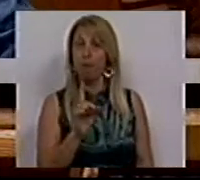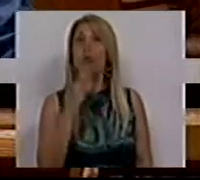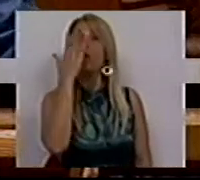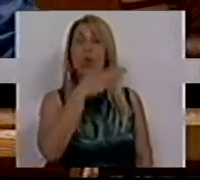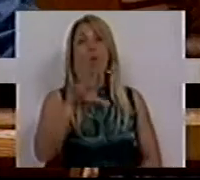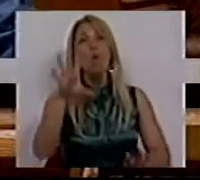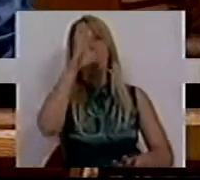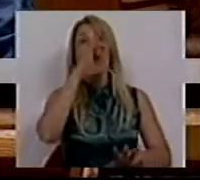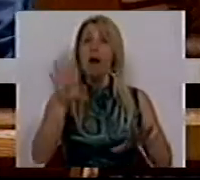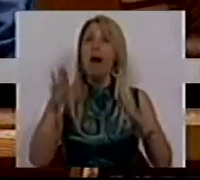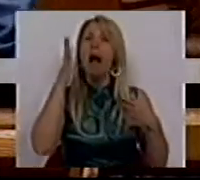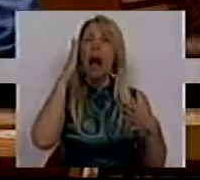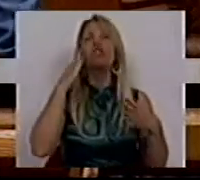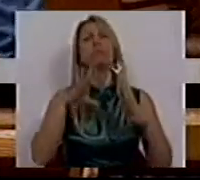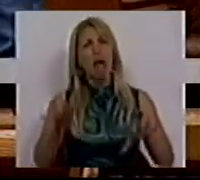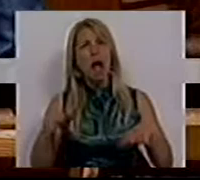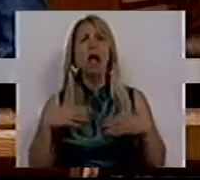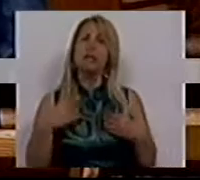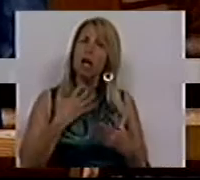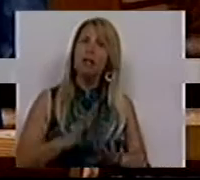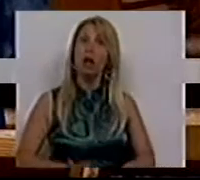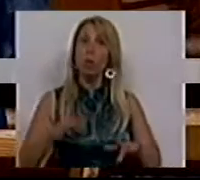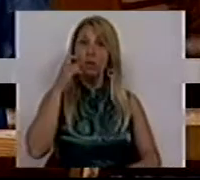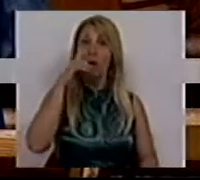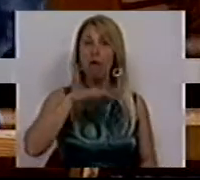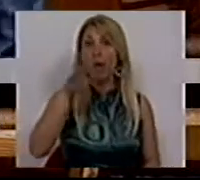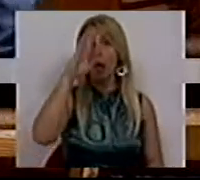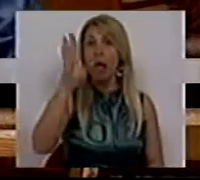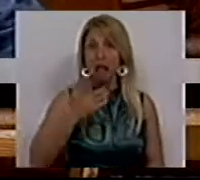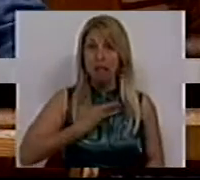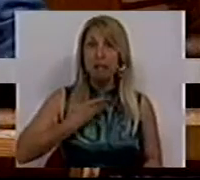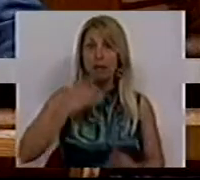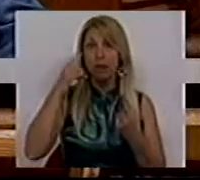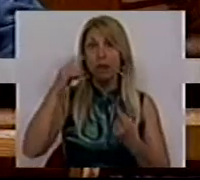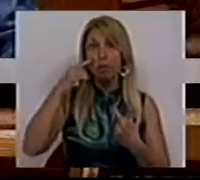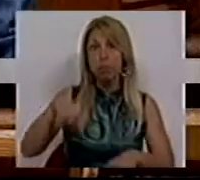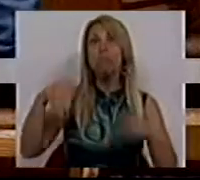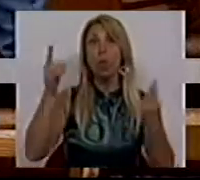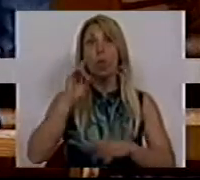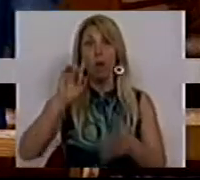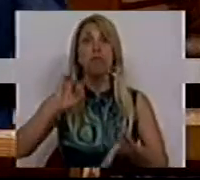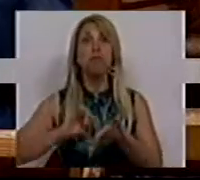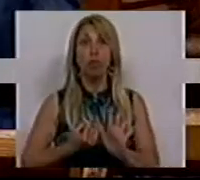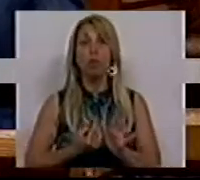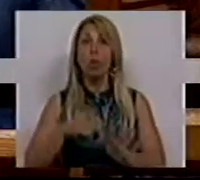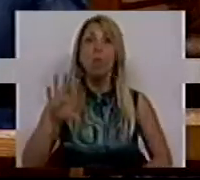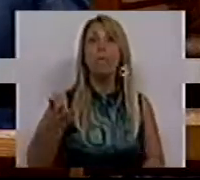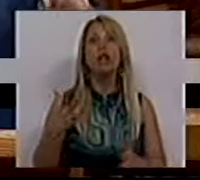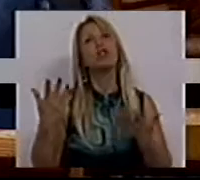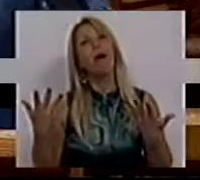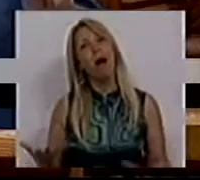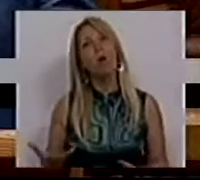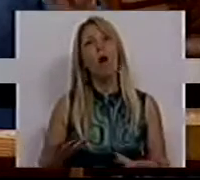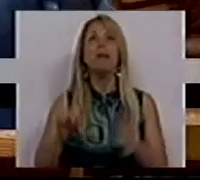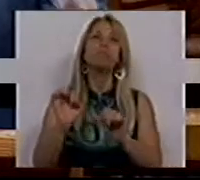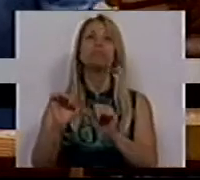aceitável e até tranquilizante que quem detém o conhecimento da dívida pública, daquilo que é fundamental no nosso país, agora passa a ser quem